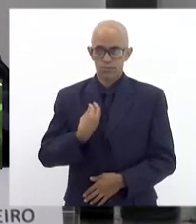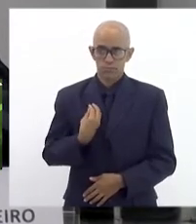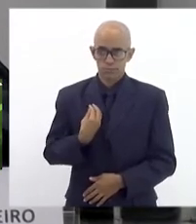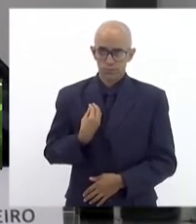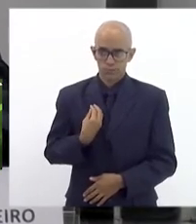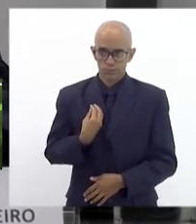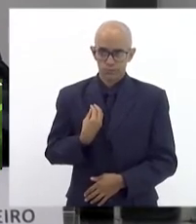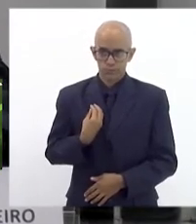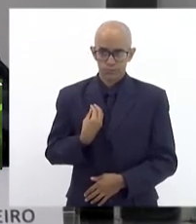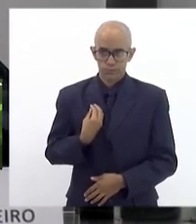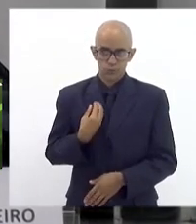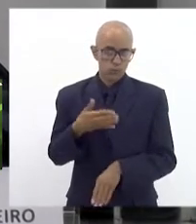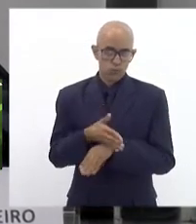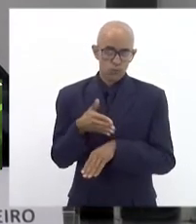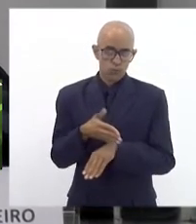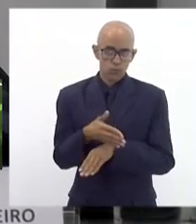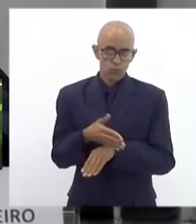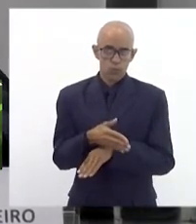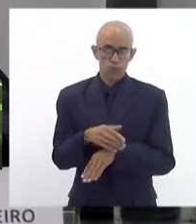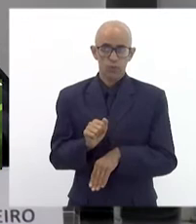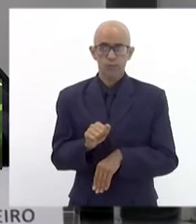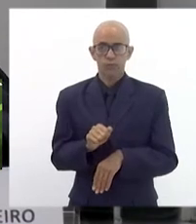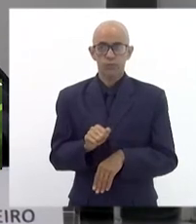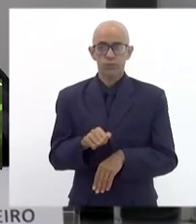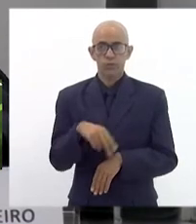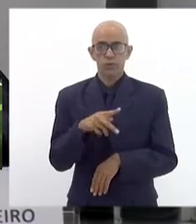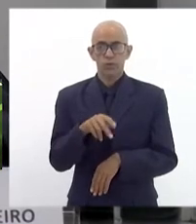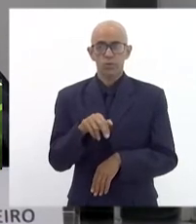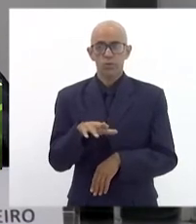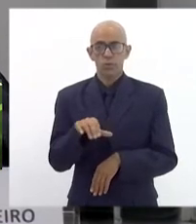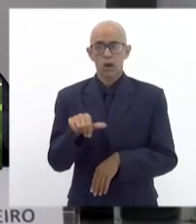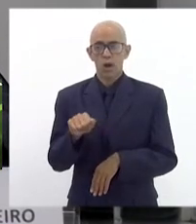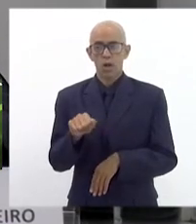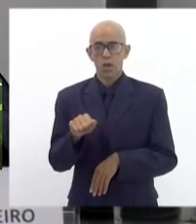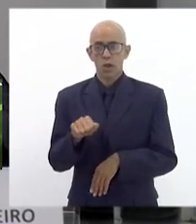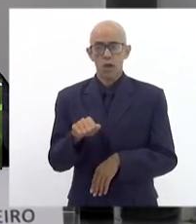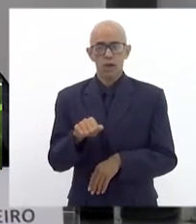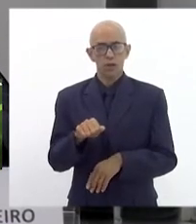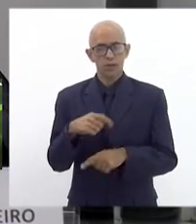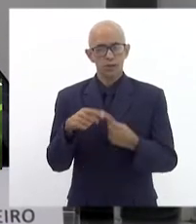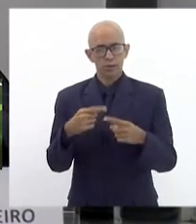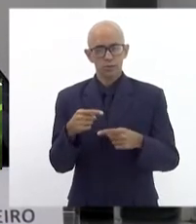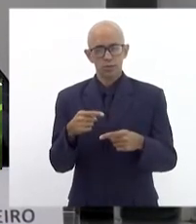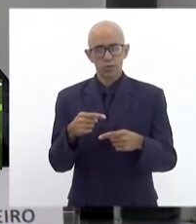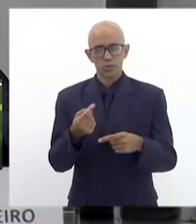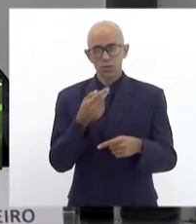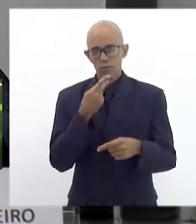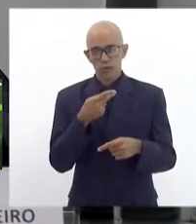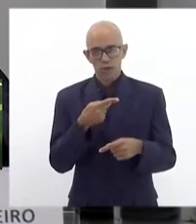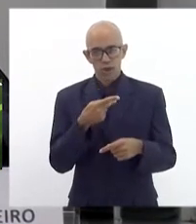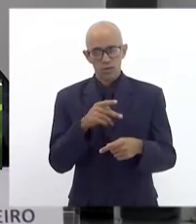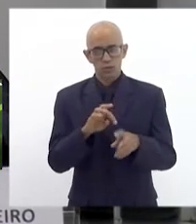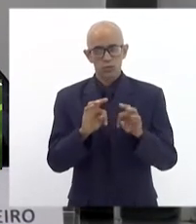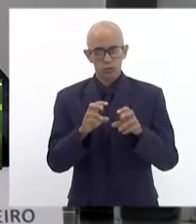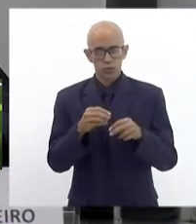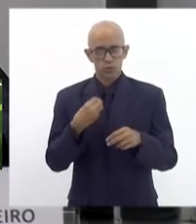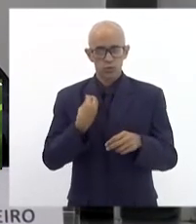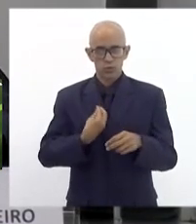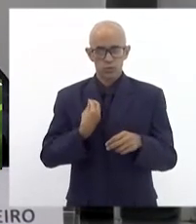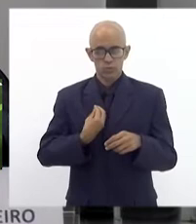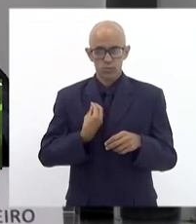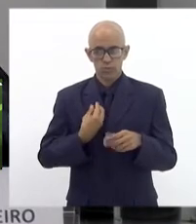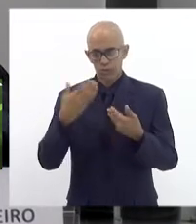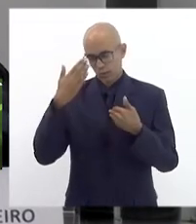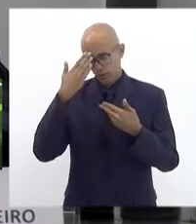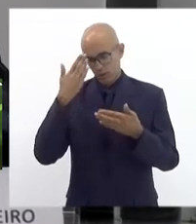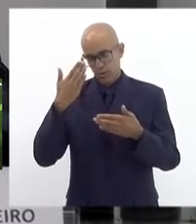muita frequência, Benito Paré também conosco, Paula Millet, enfim, pouco a pouco eu vou fazendo os devidos registros, agradecendo aí pela